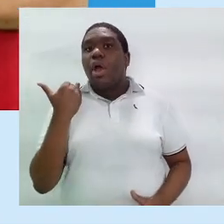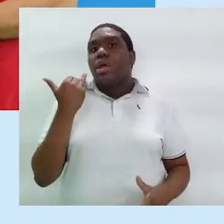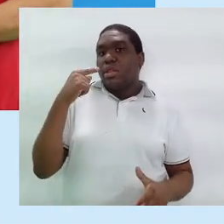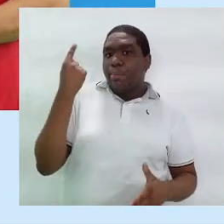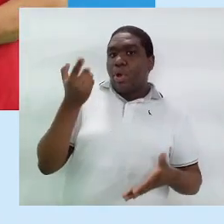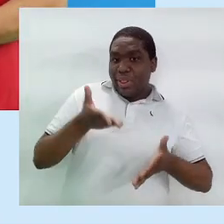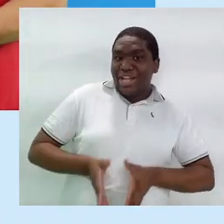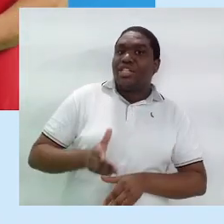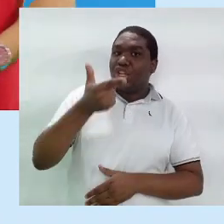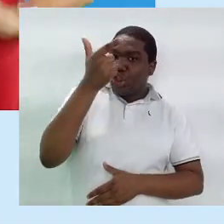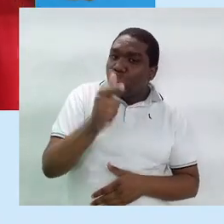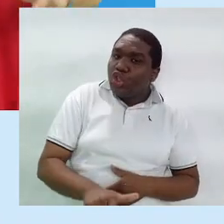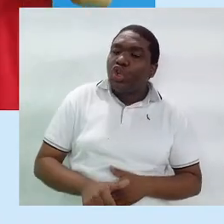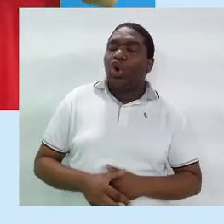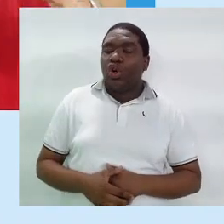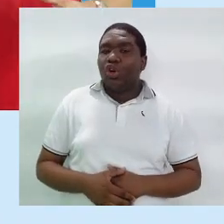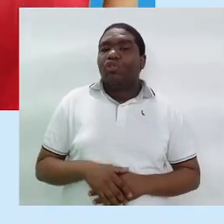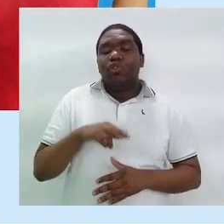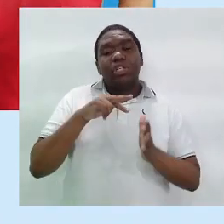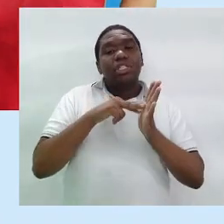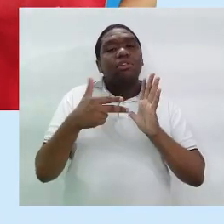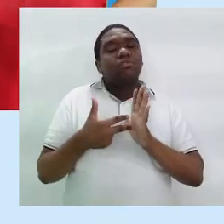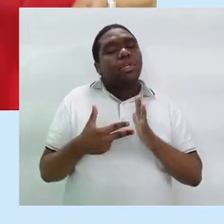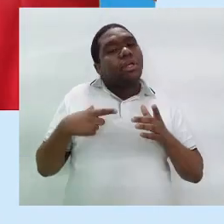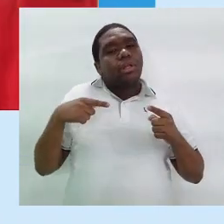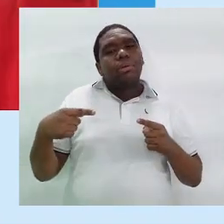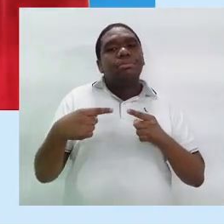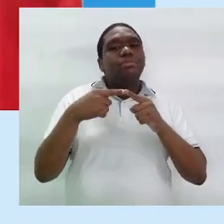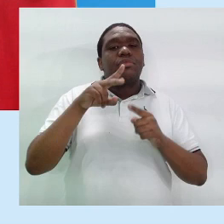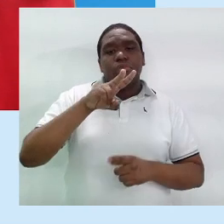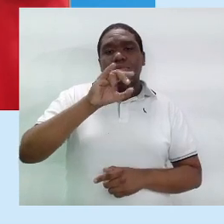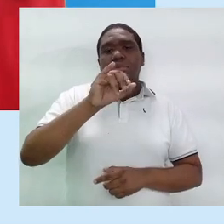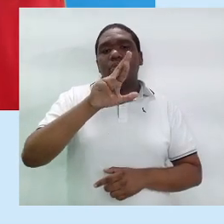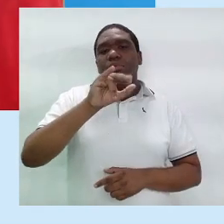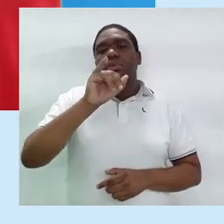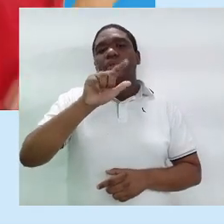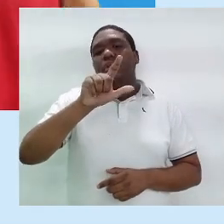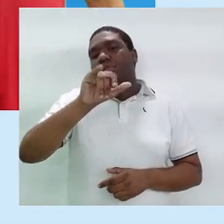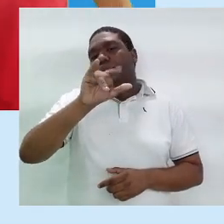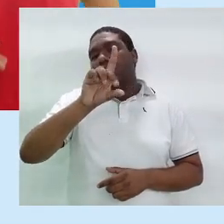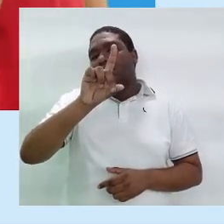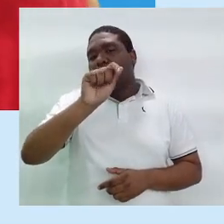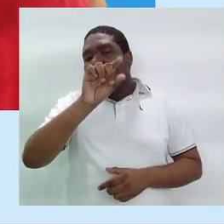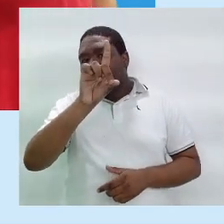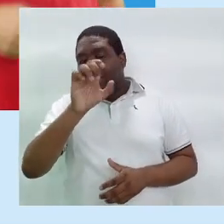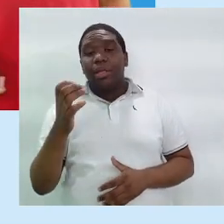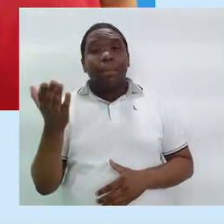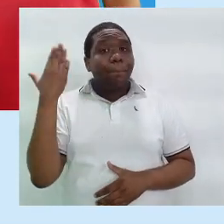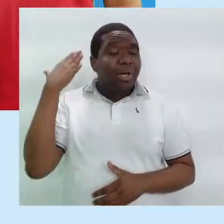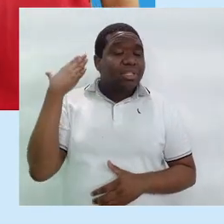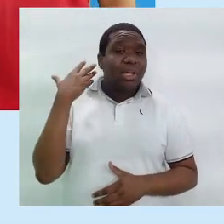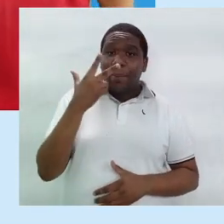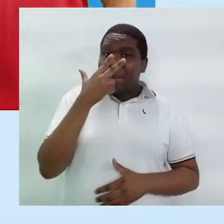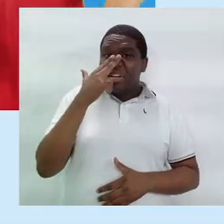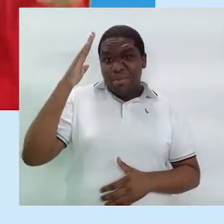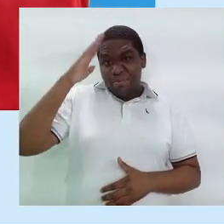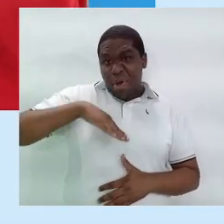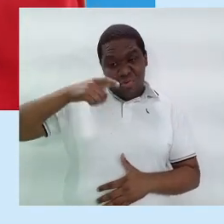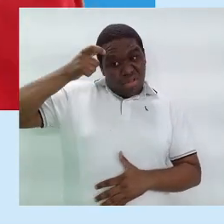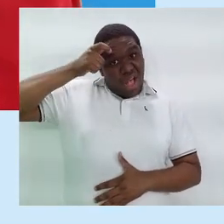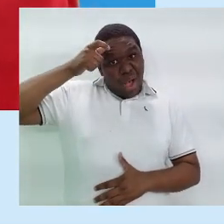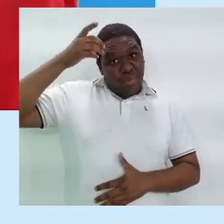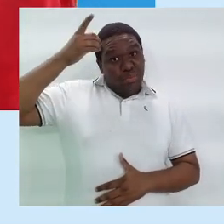que ele é associado a quê? A virilidade. E por muitos no passado foi associado até à figura do mal.